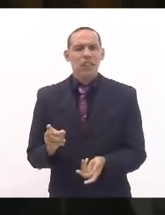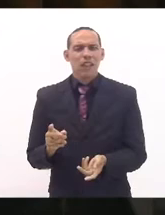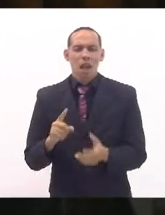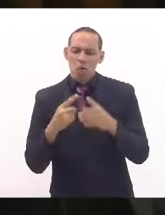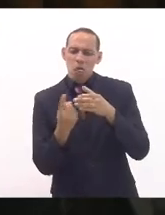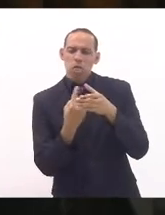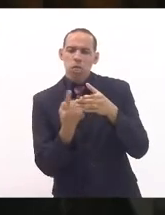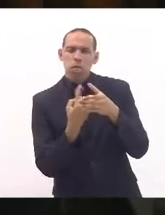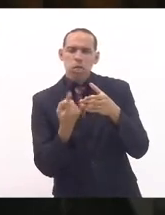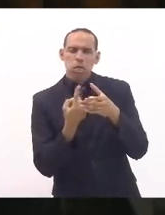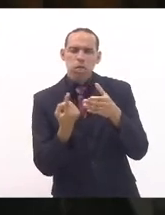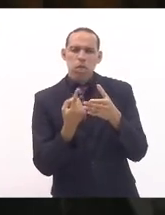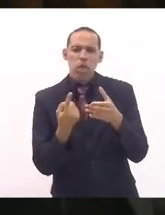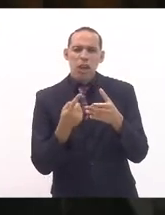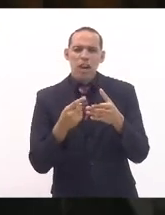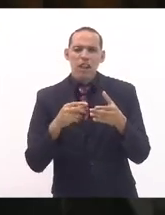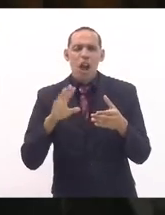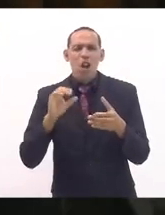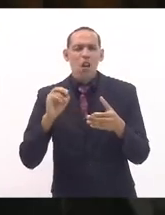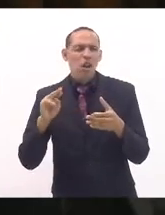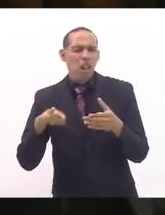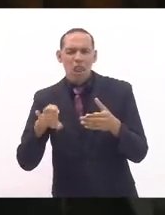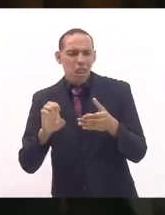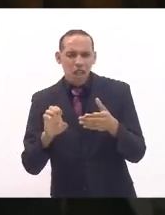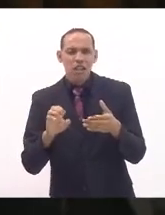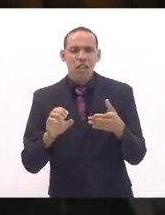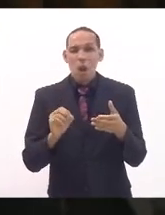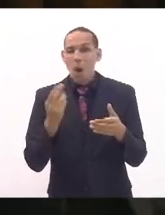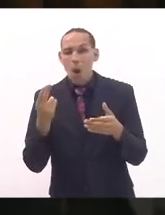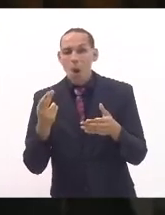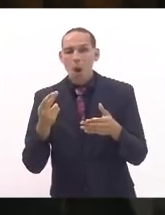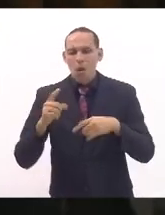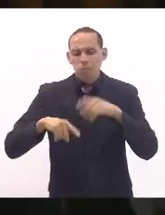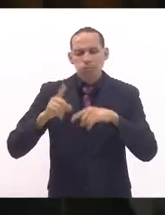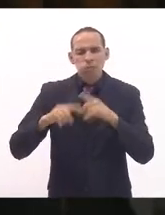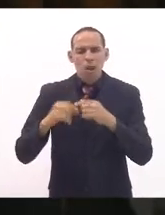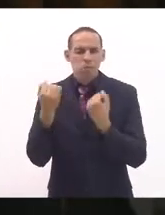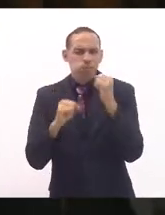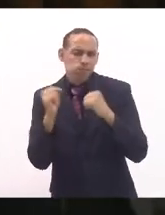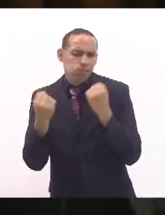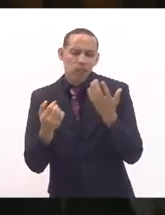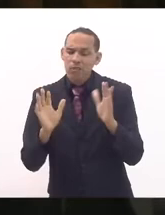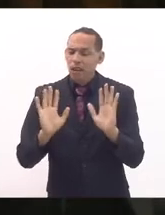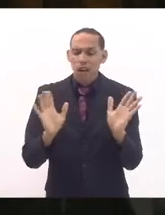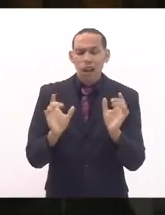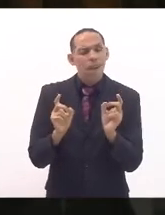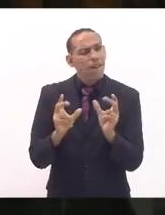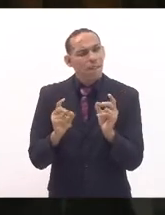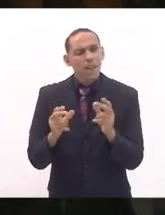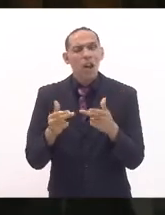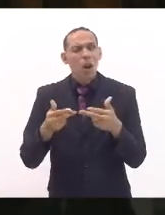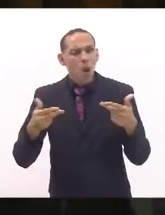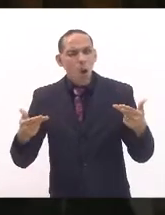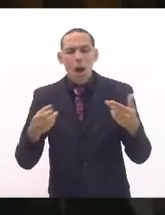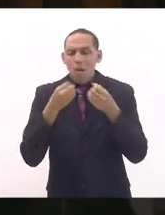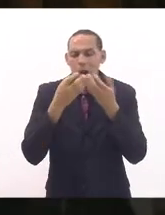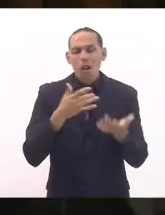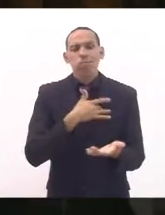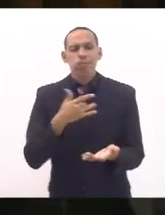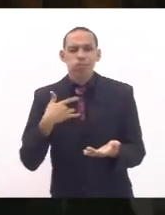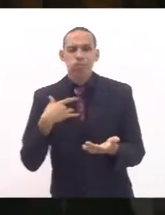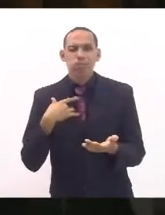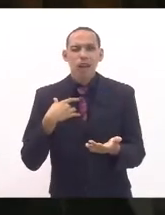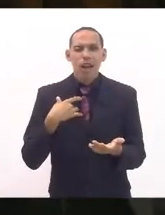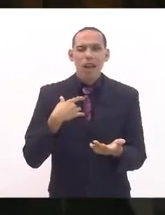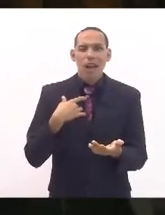de corantes, produtos industrializados, podem vender alimentações mais saudáveis. Pode trocar o